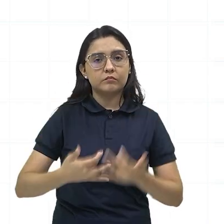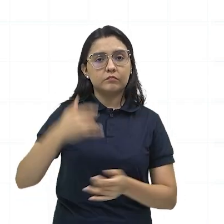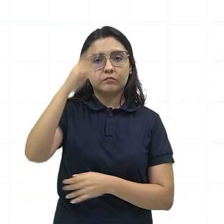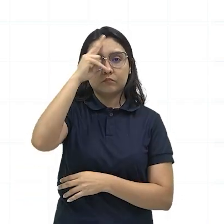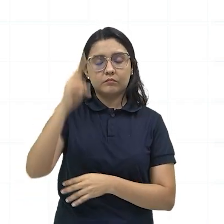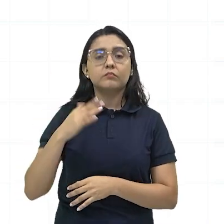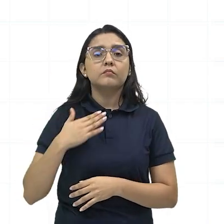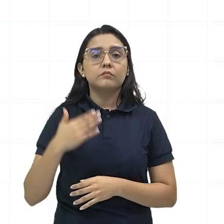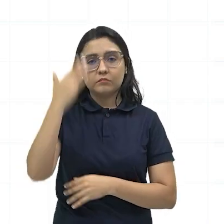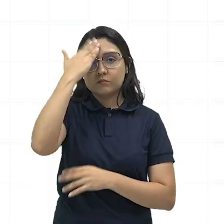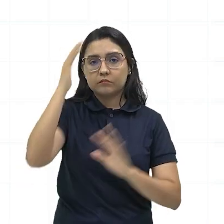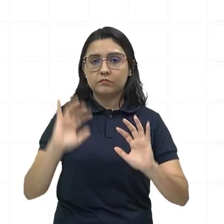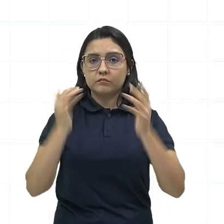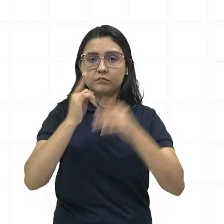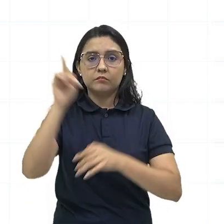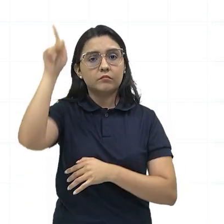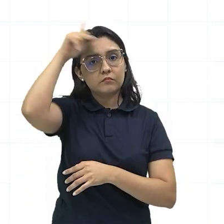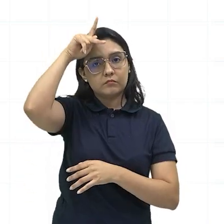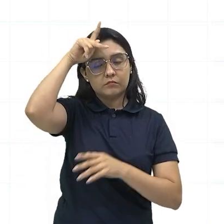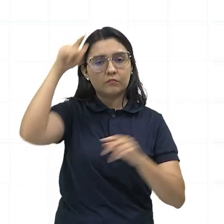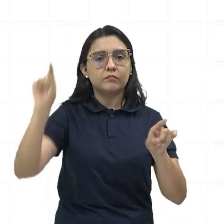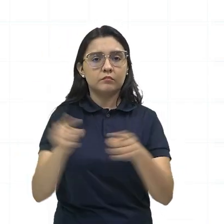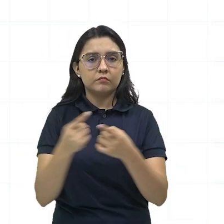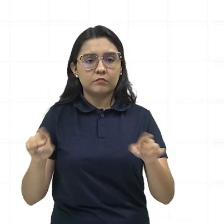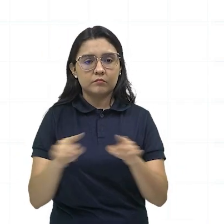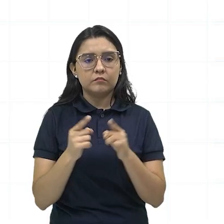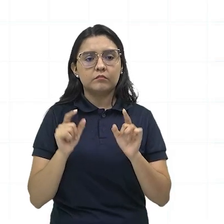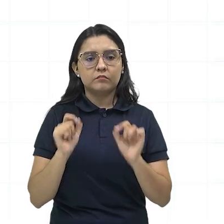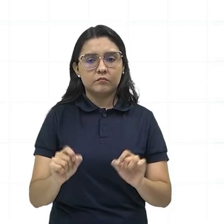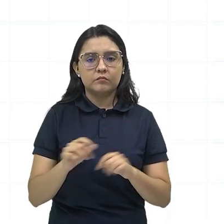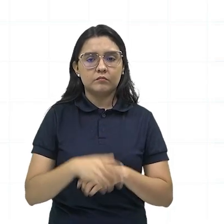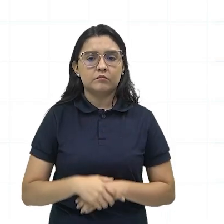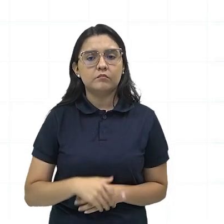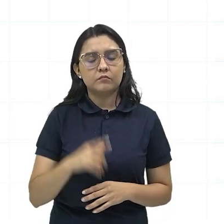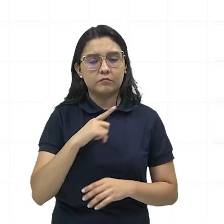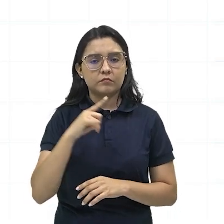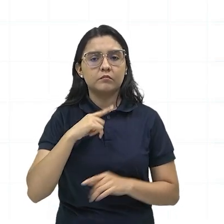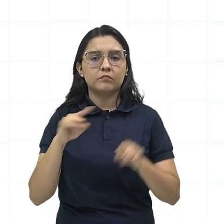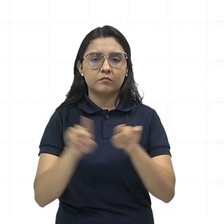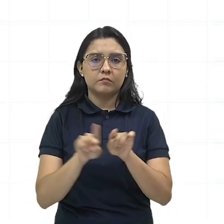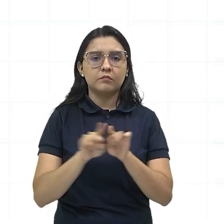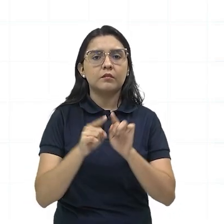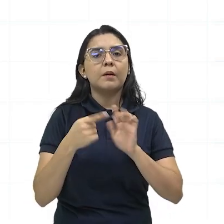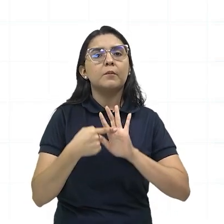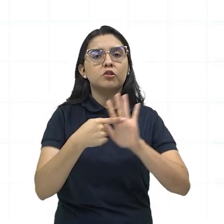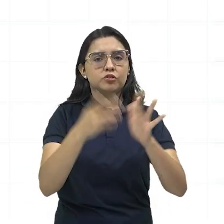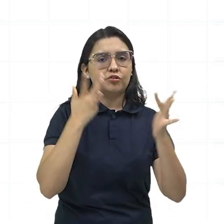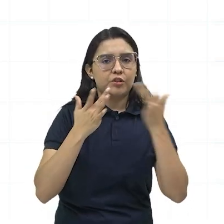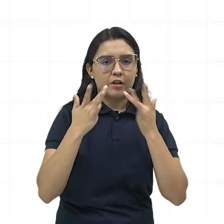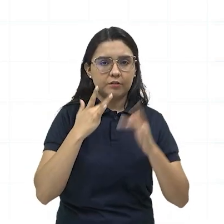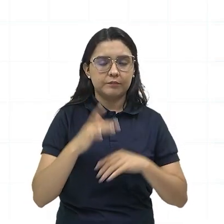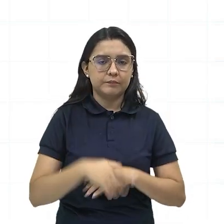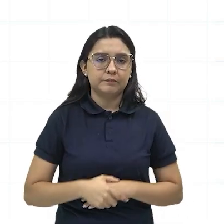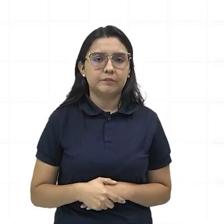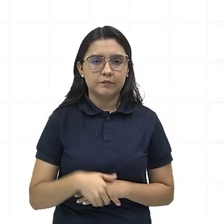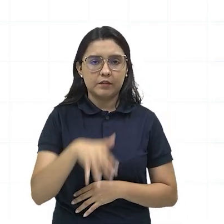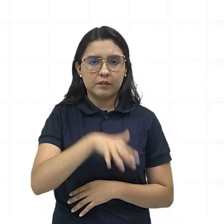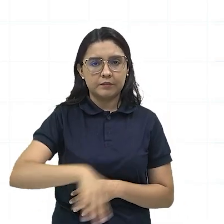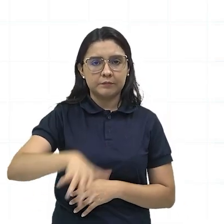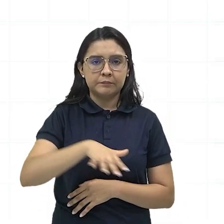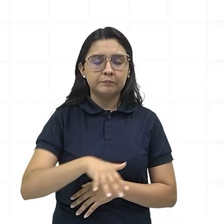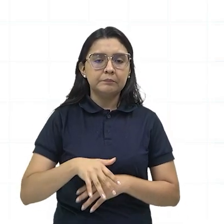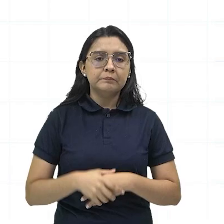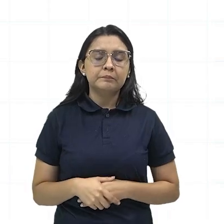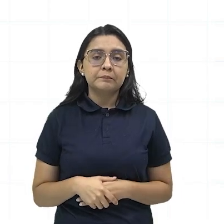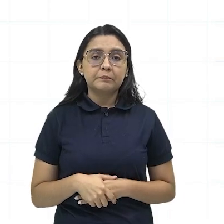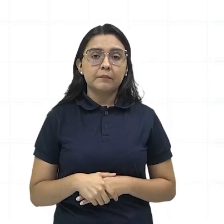que no Festival de Parintins a música é muito atrelada àquilo que a gente está vendo encenado ali naquela avenida, pequena